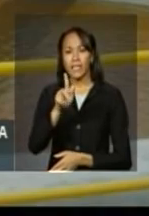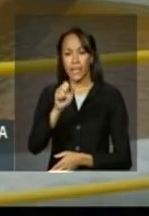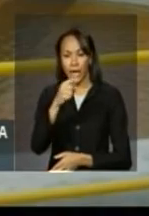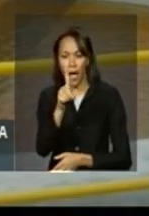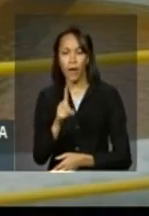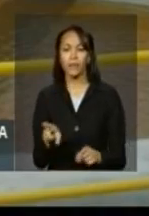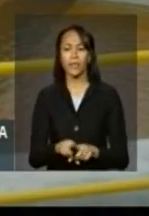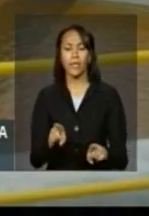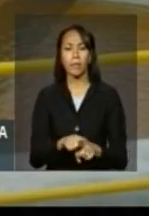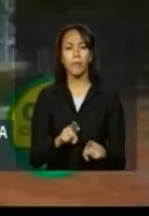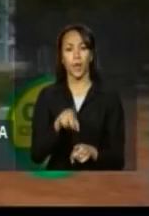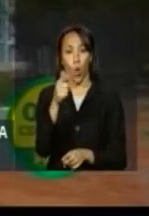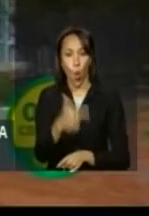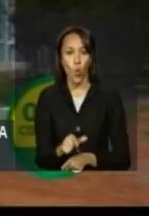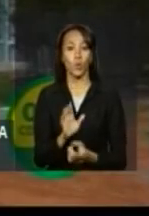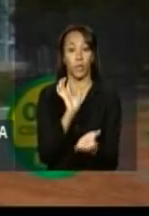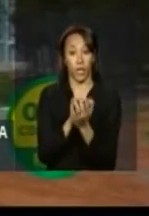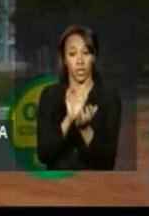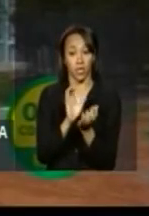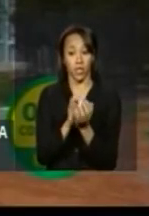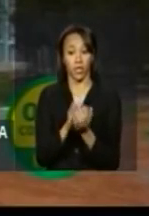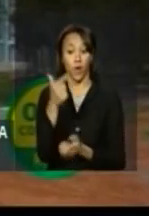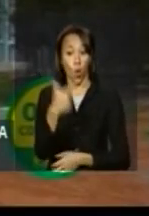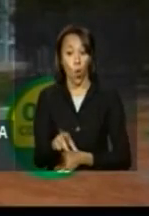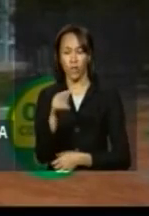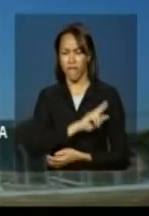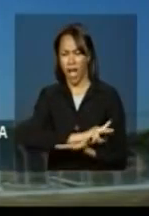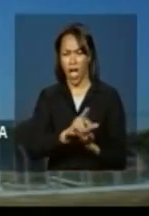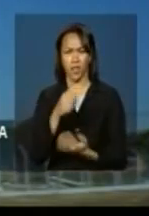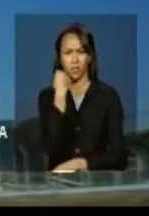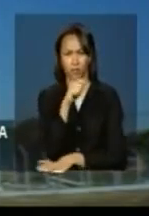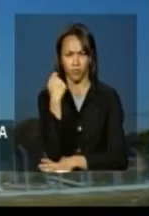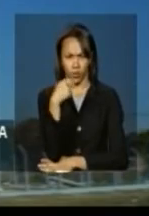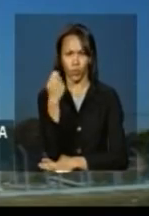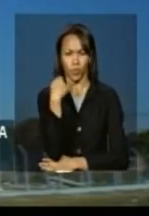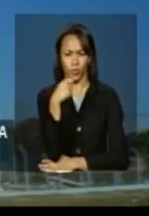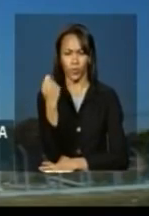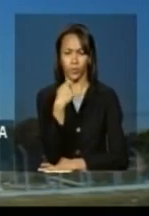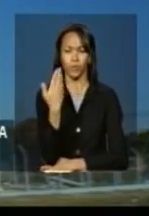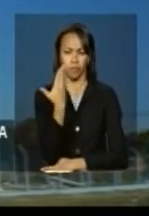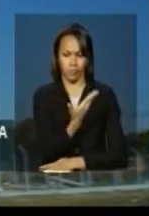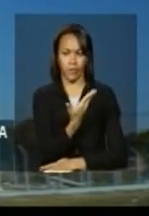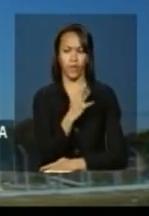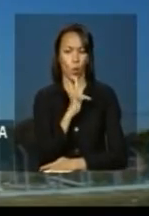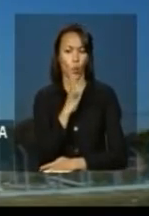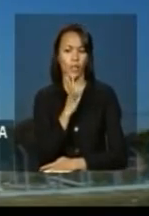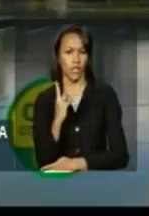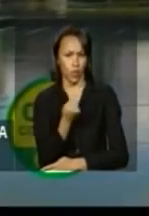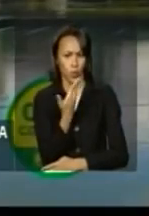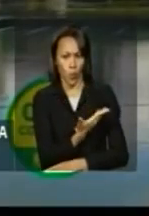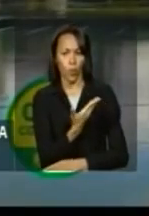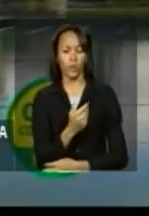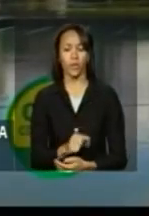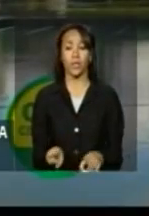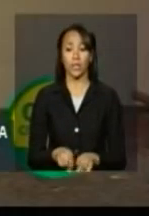abastecimento de água em Pernambuco, aí várias no Rio Grande do Sul, Portão, aí o doutor Gerdau deve conhecer todas, Rio